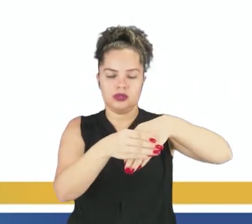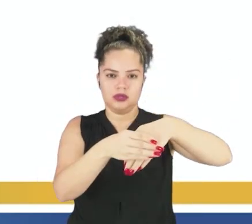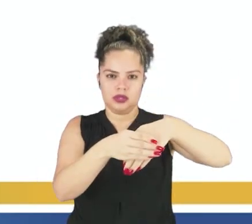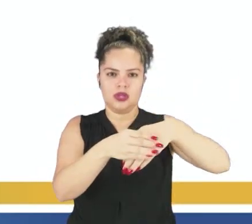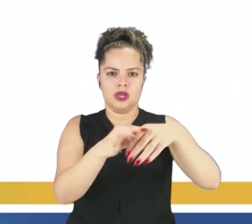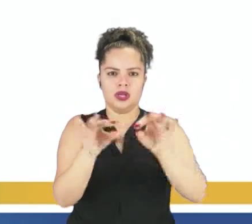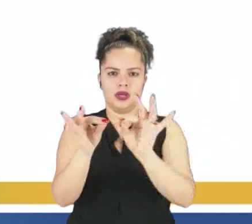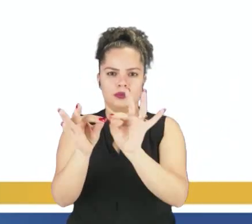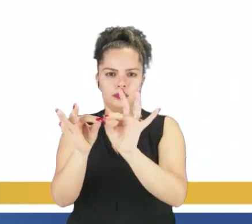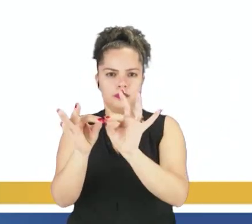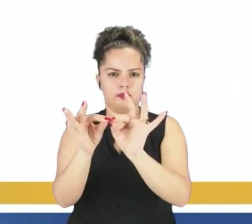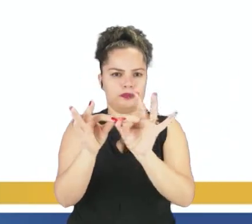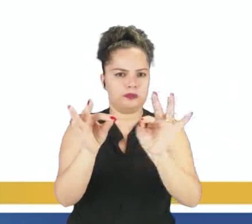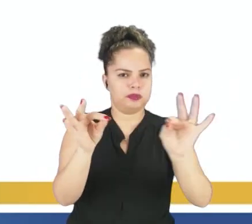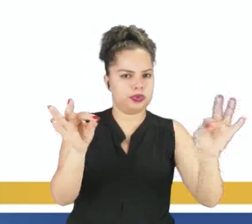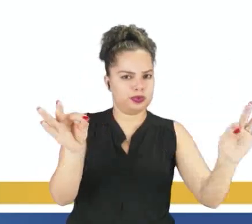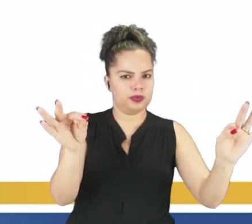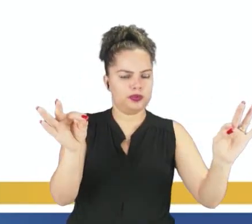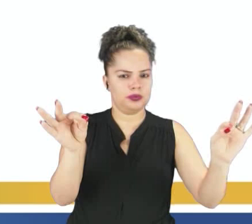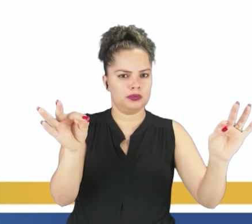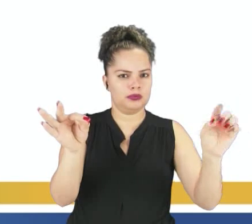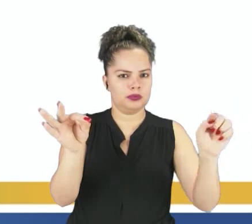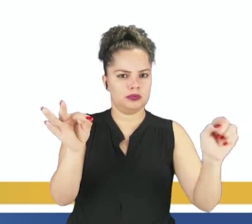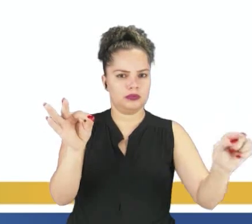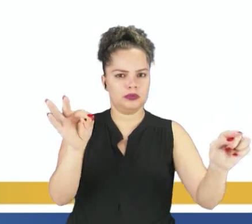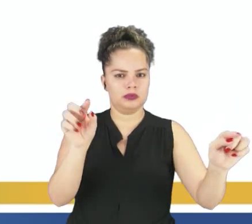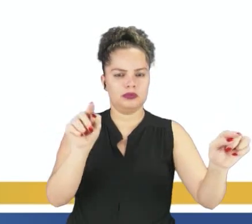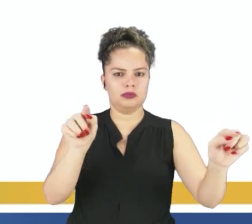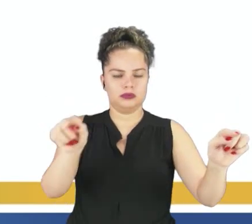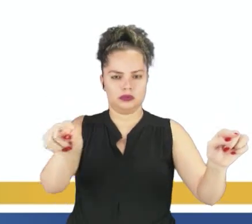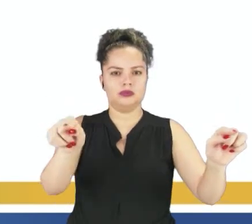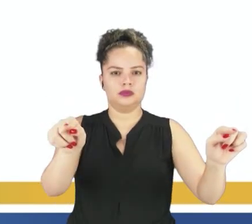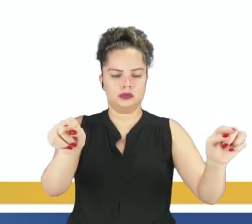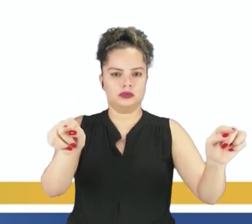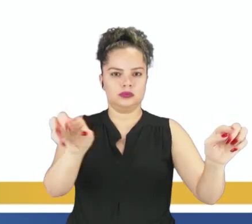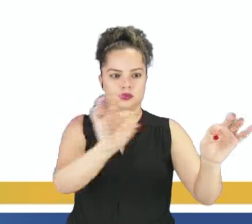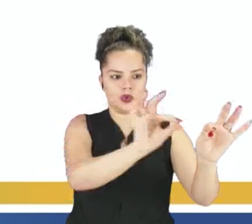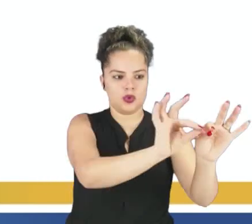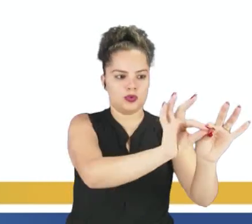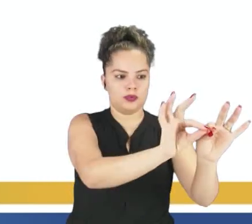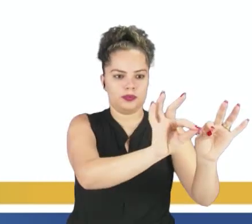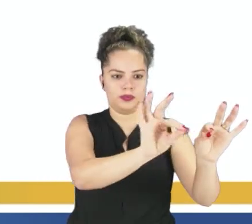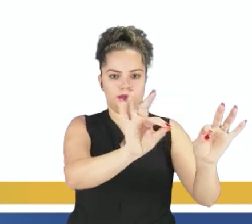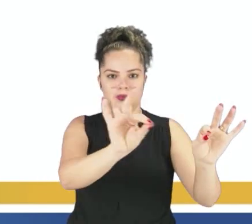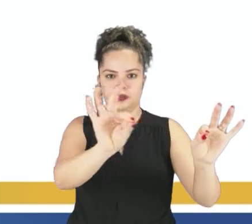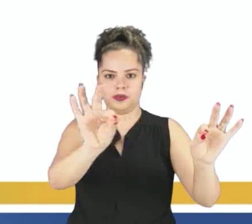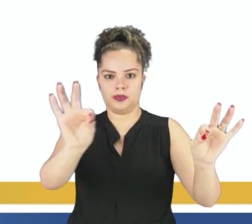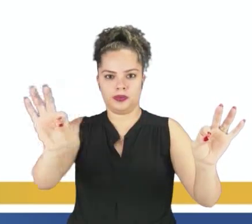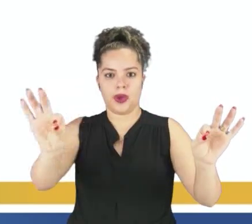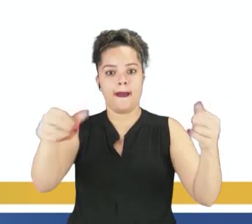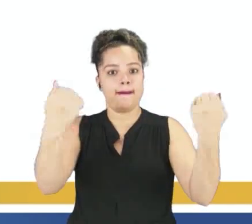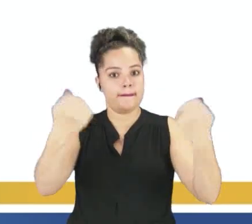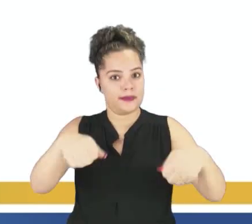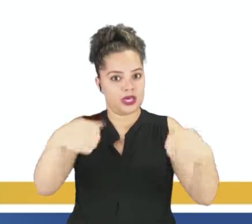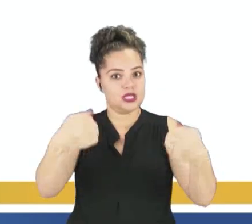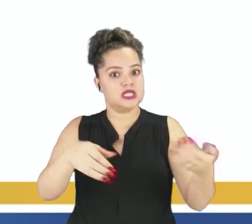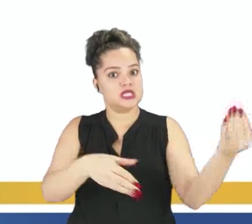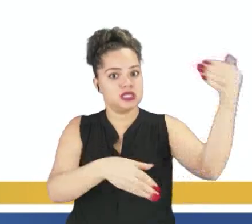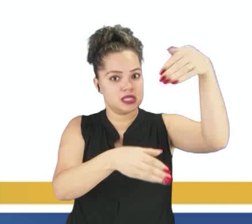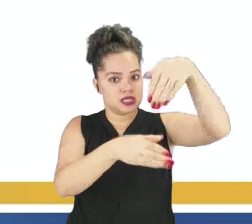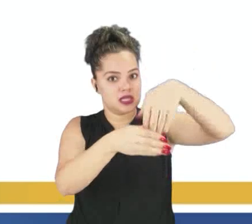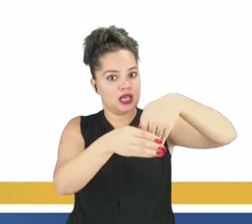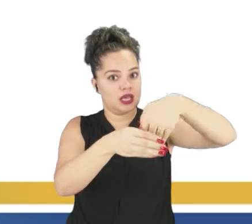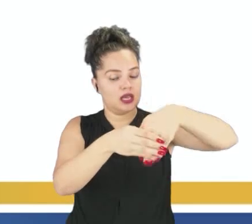tu traça uma linha reta entre esses 2 pontos, esse segmento, todo ele tem que estar dentro, incluído